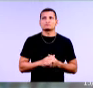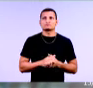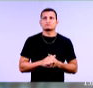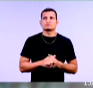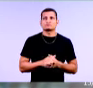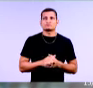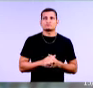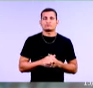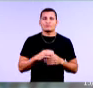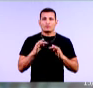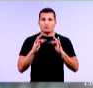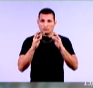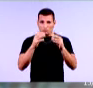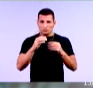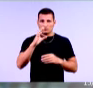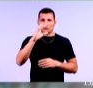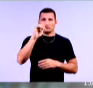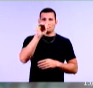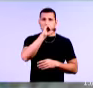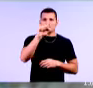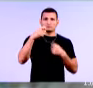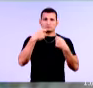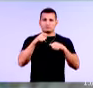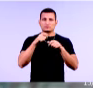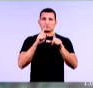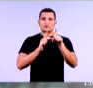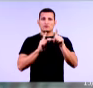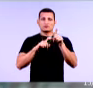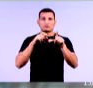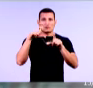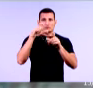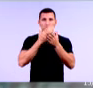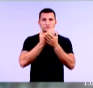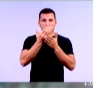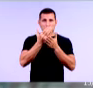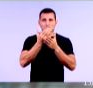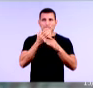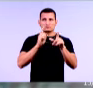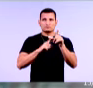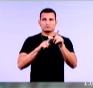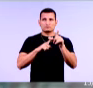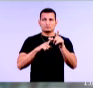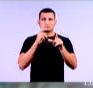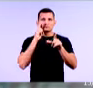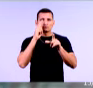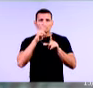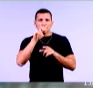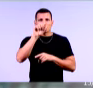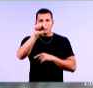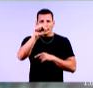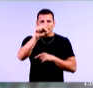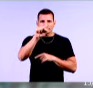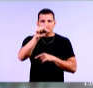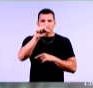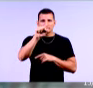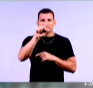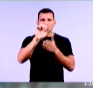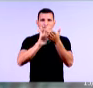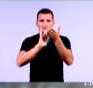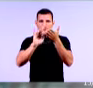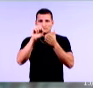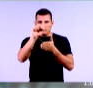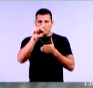Toda classe tem que iniciar com uma letra maiúscula. Se nós olharmos aqui, o S do smartphone, olha